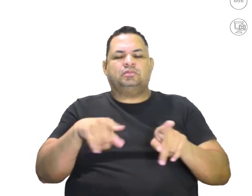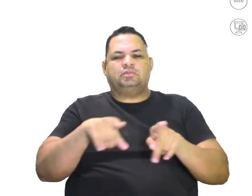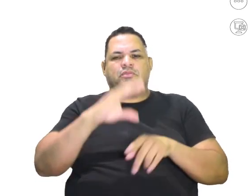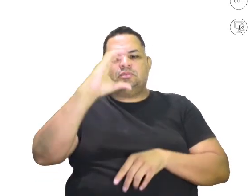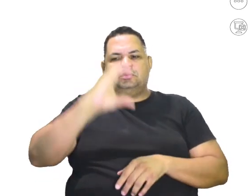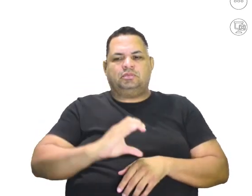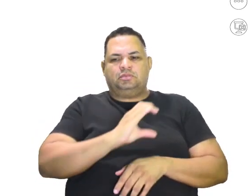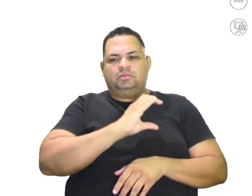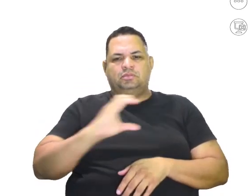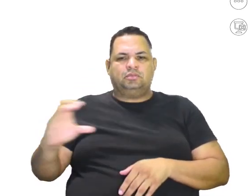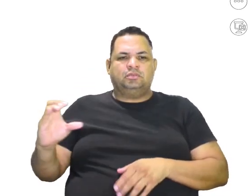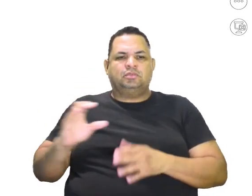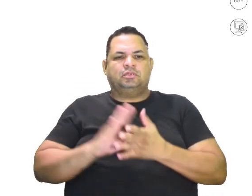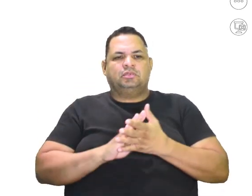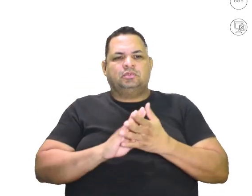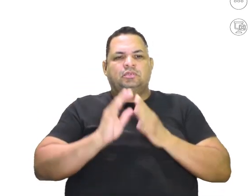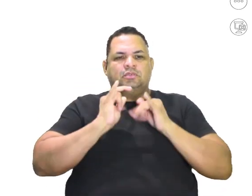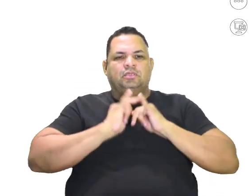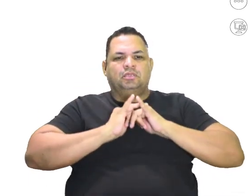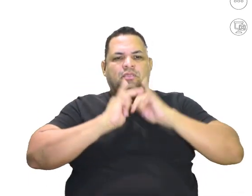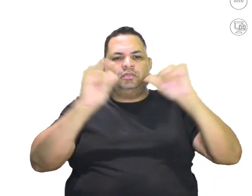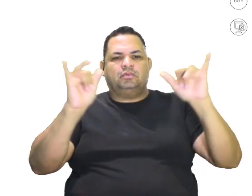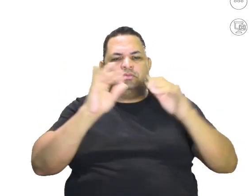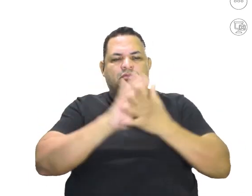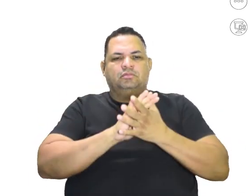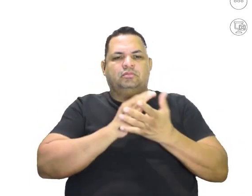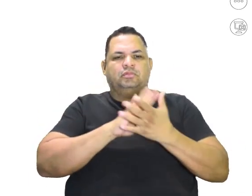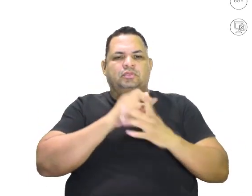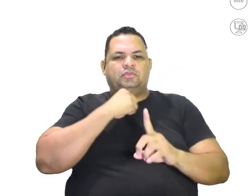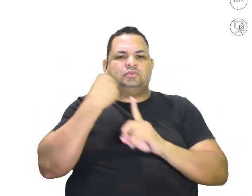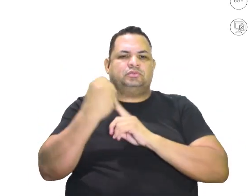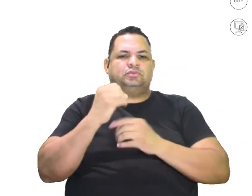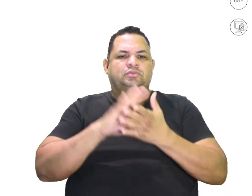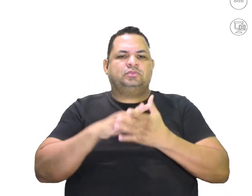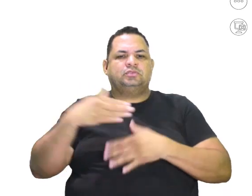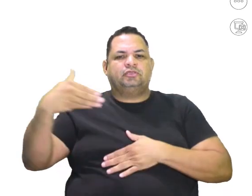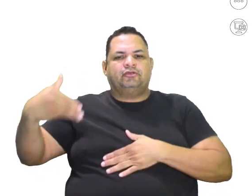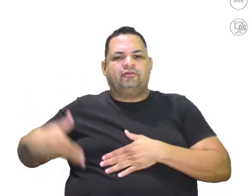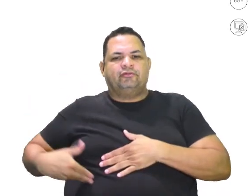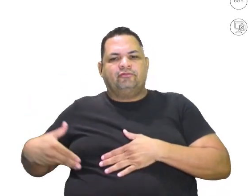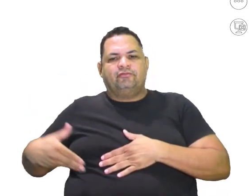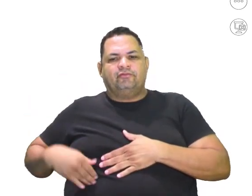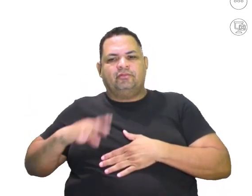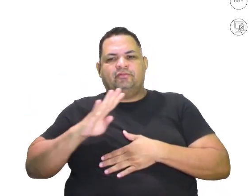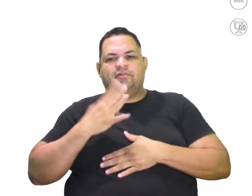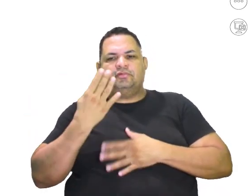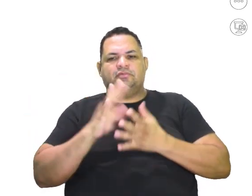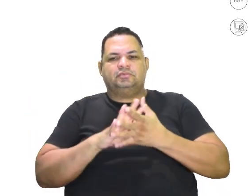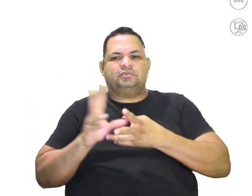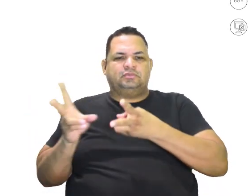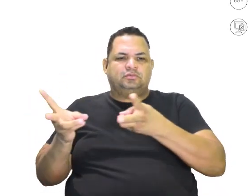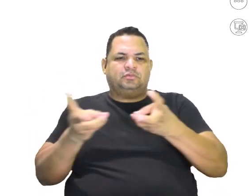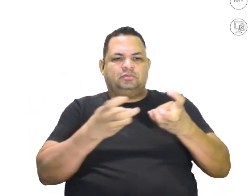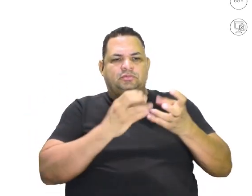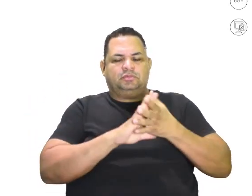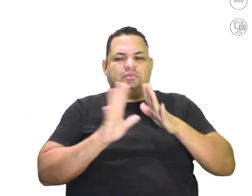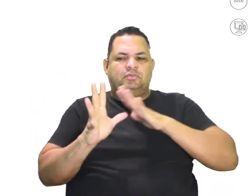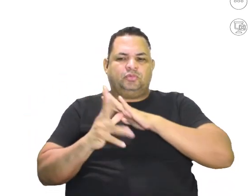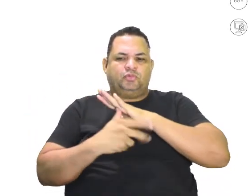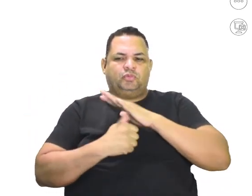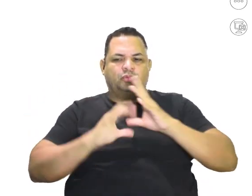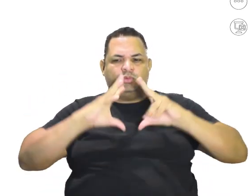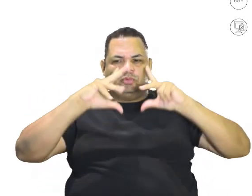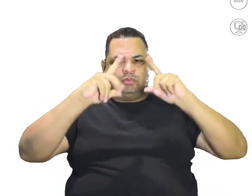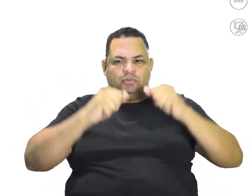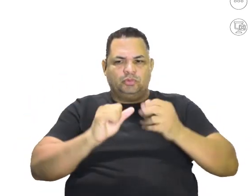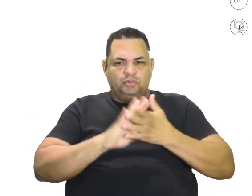e à Igreja Católica, denúncia social, denúncia de miséria, de hipocrisia, exploração, corrupção, etc.